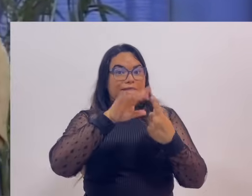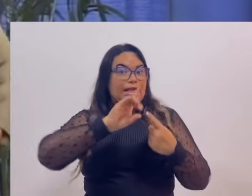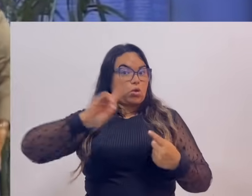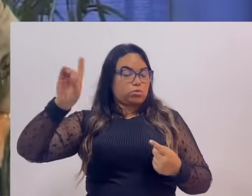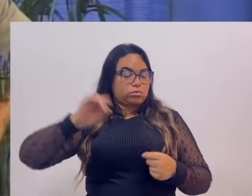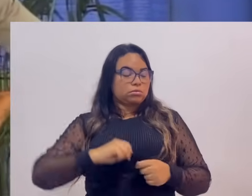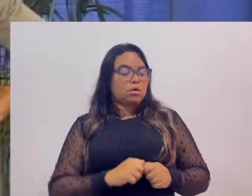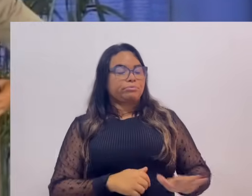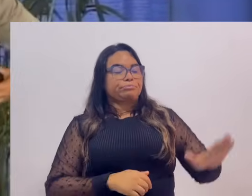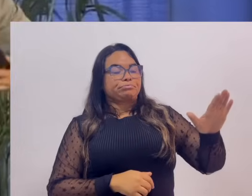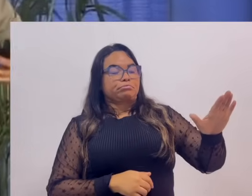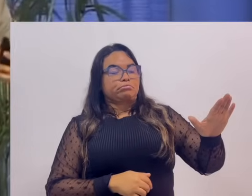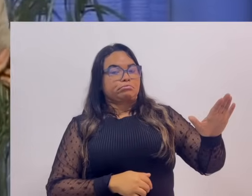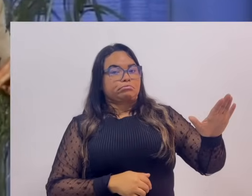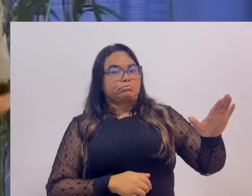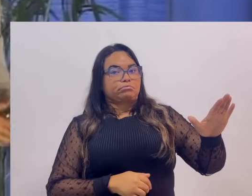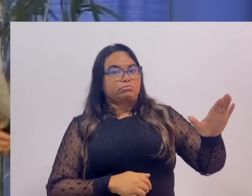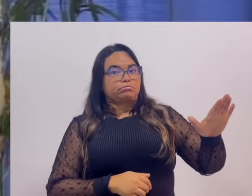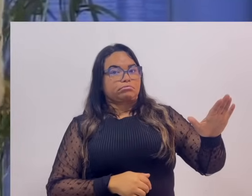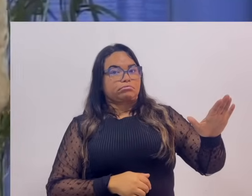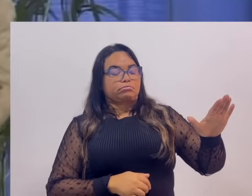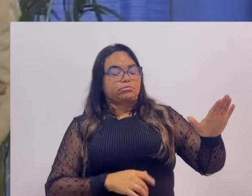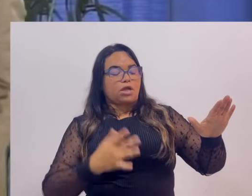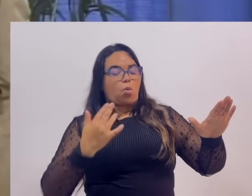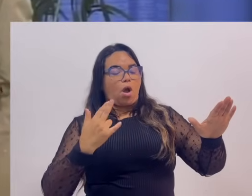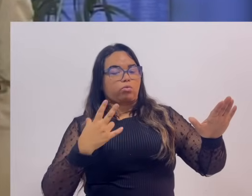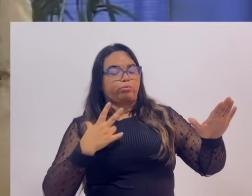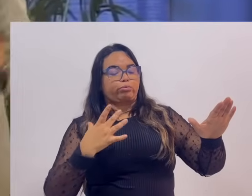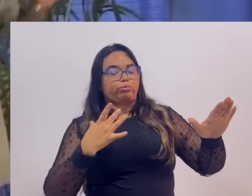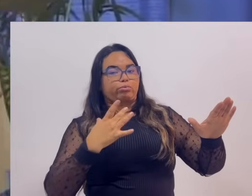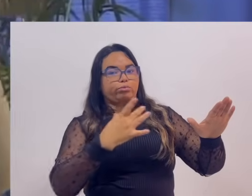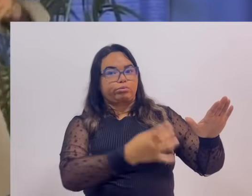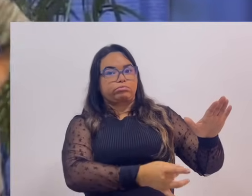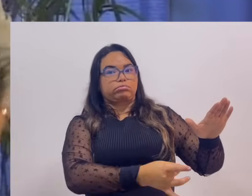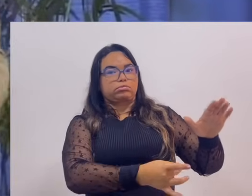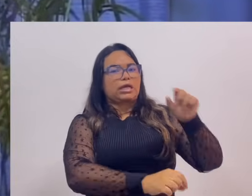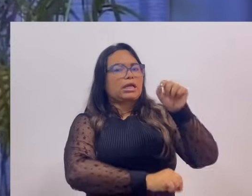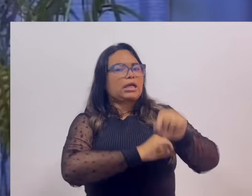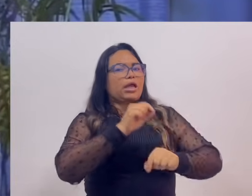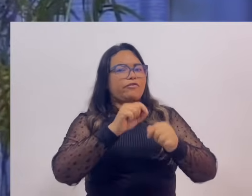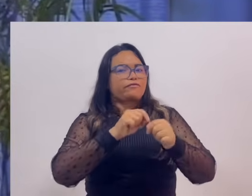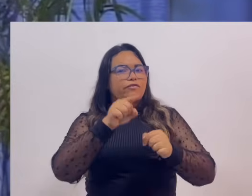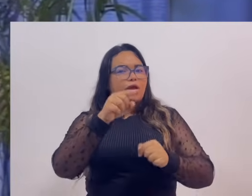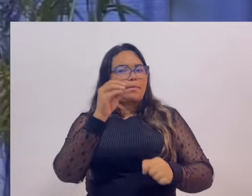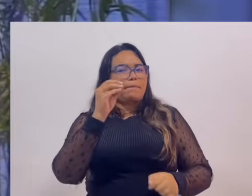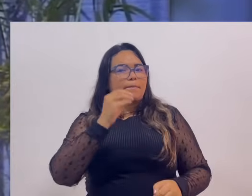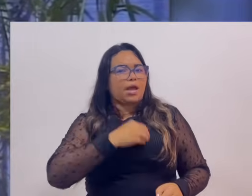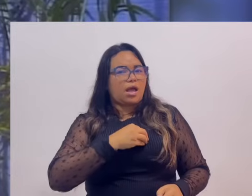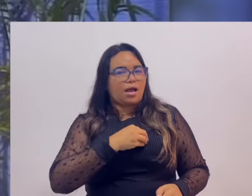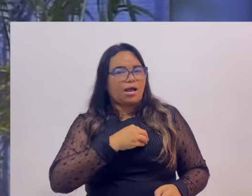e transferia o registro dos pecados quem te fez pecar?